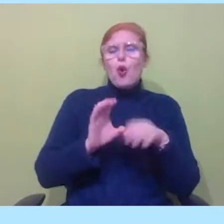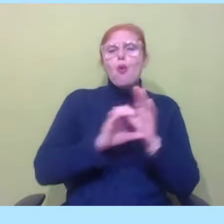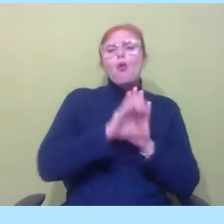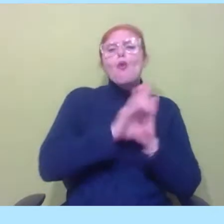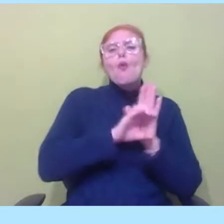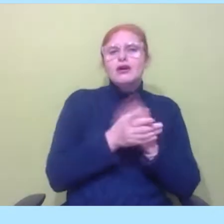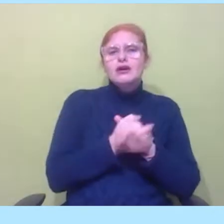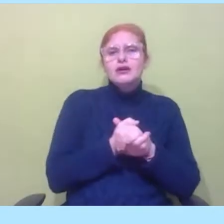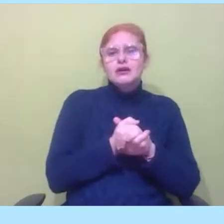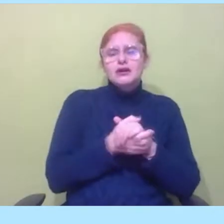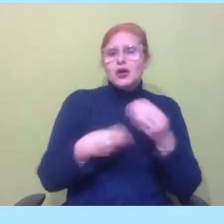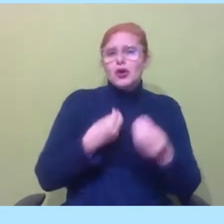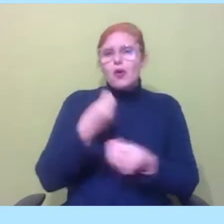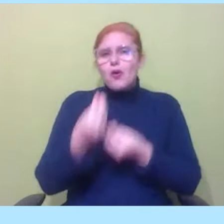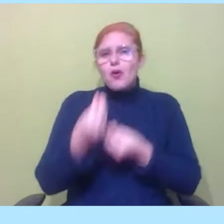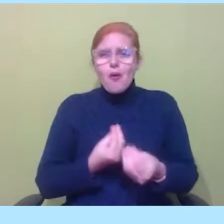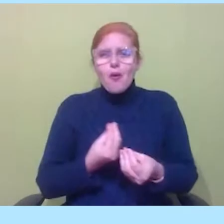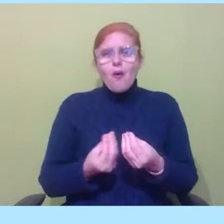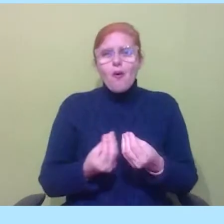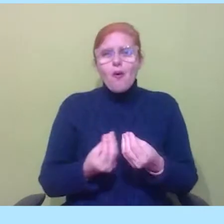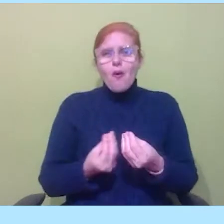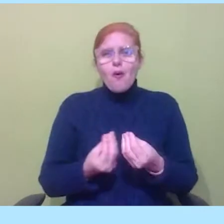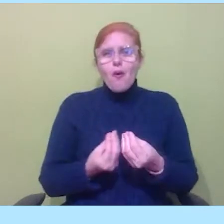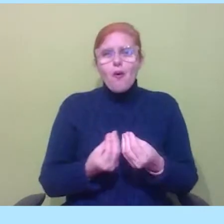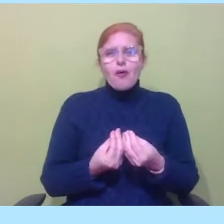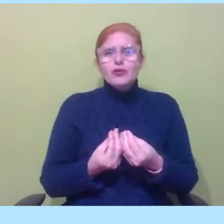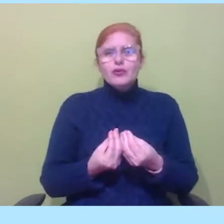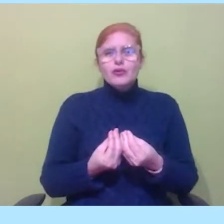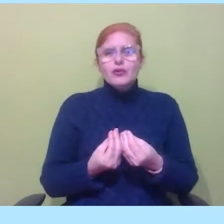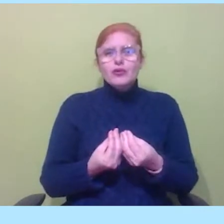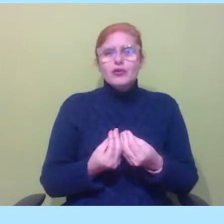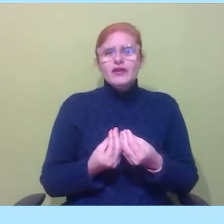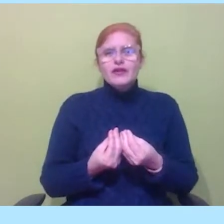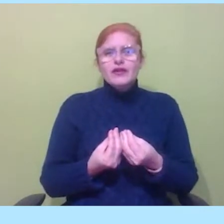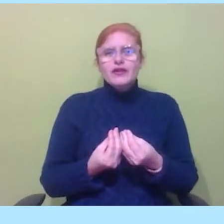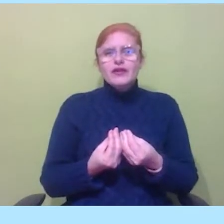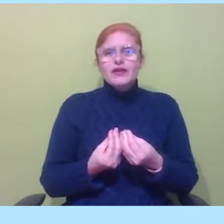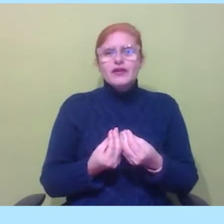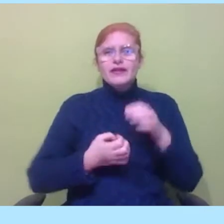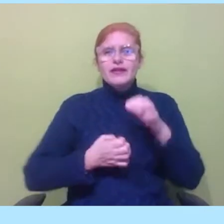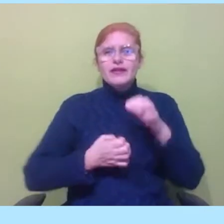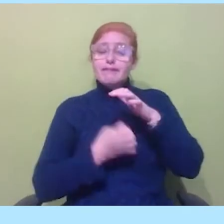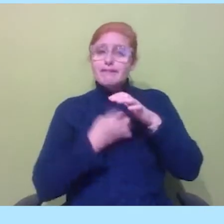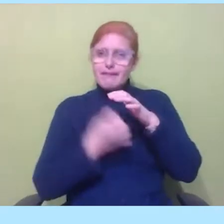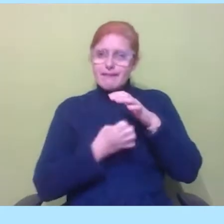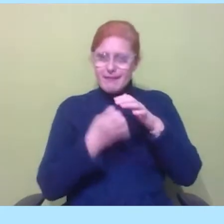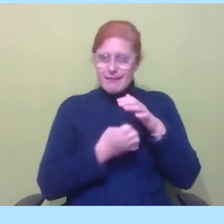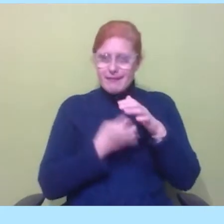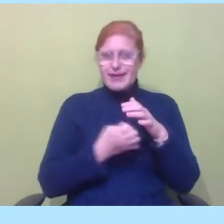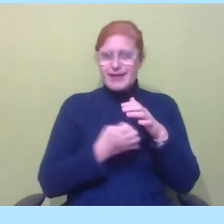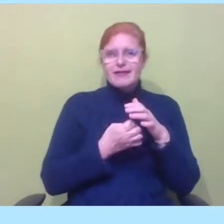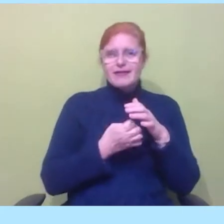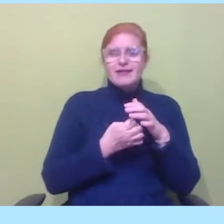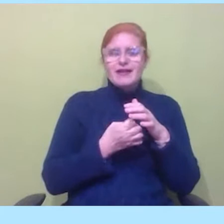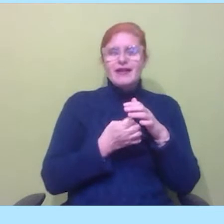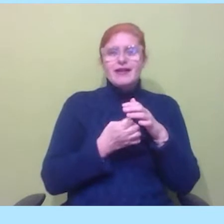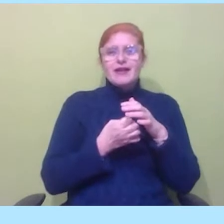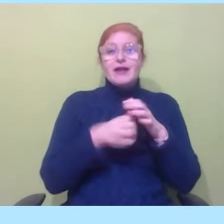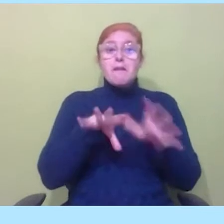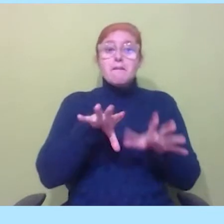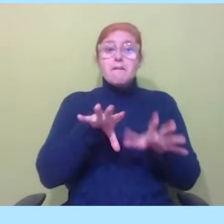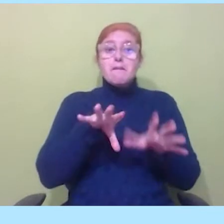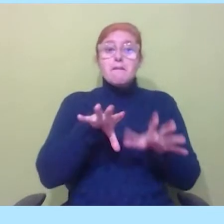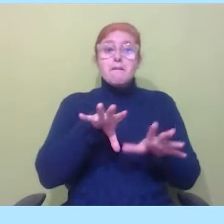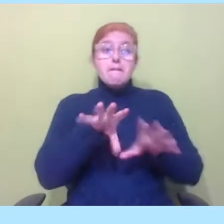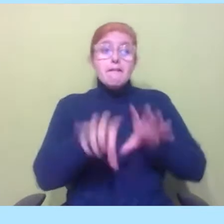como essas grandes corporações lidam com os nossos dados e interpretam